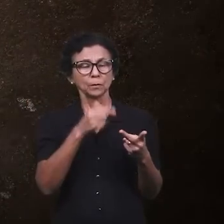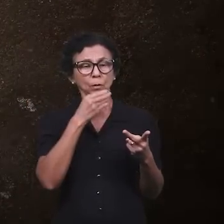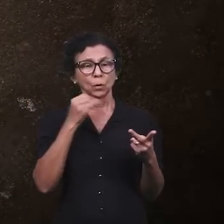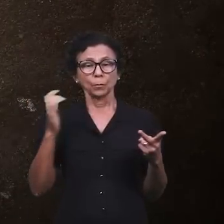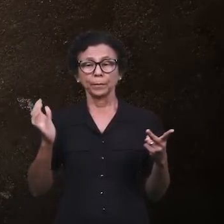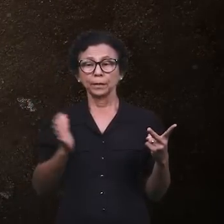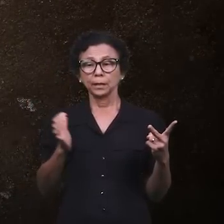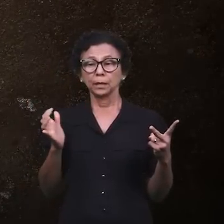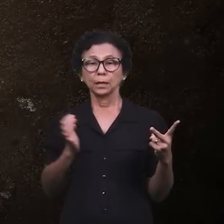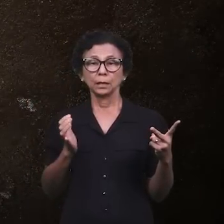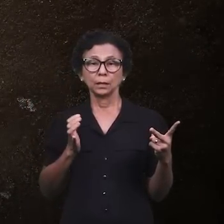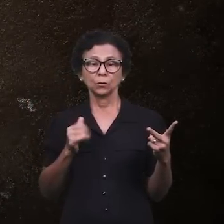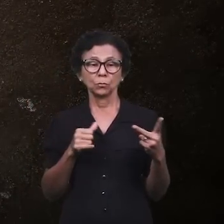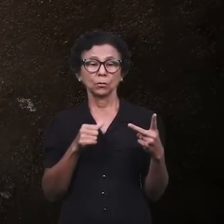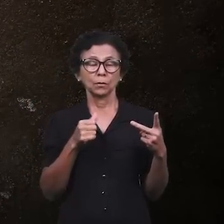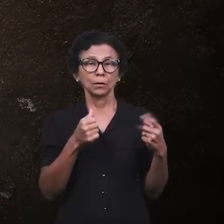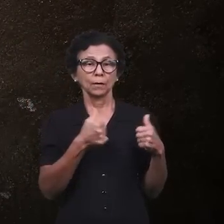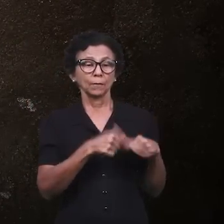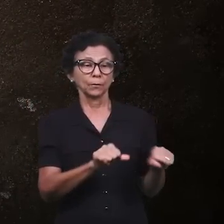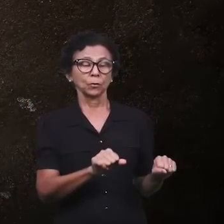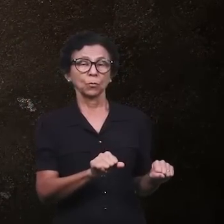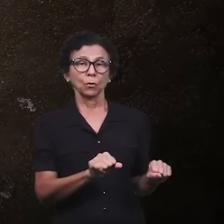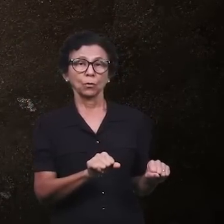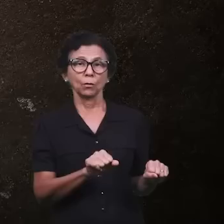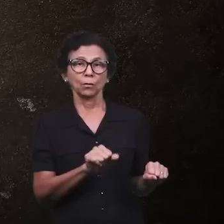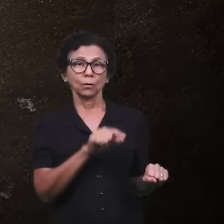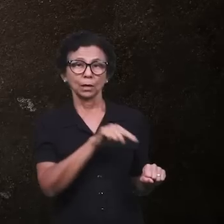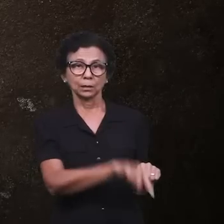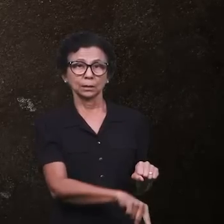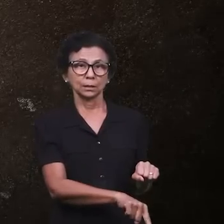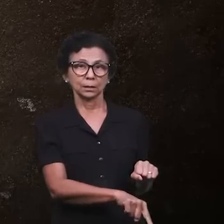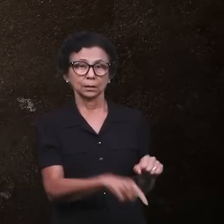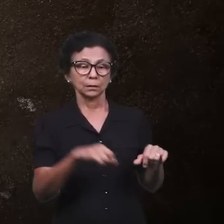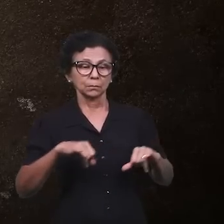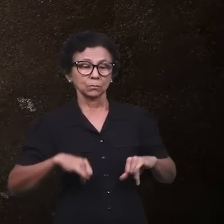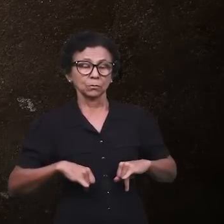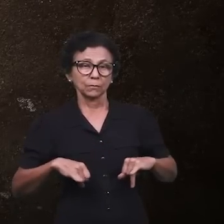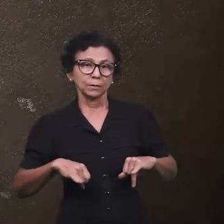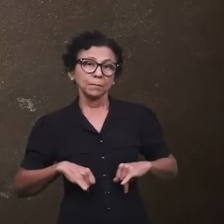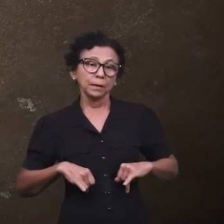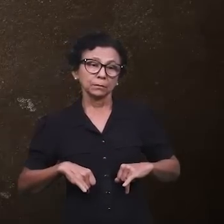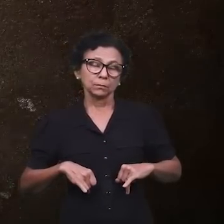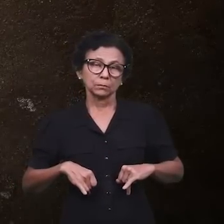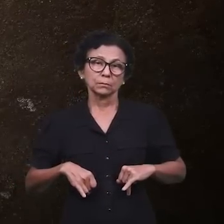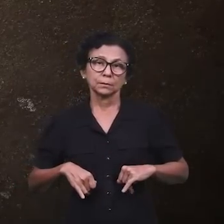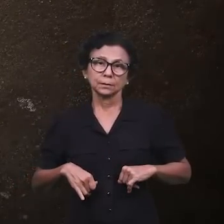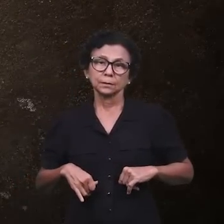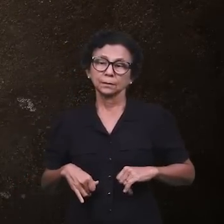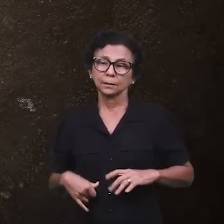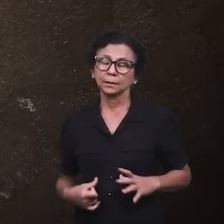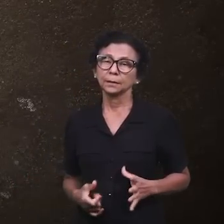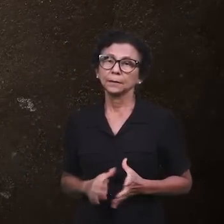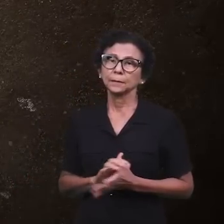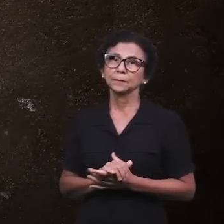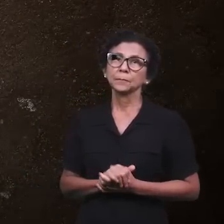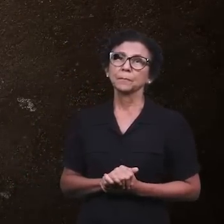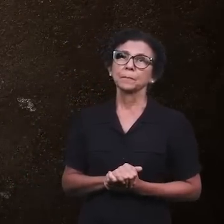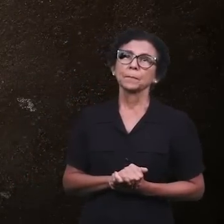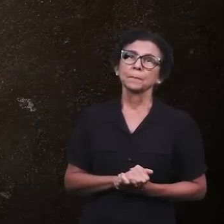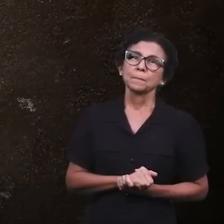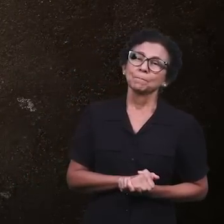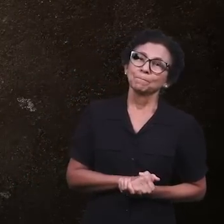que eles não fossem parar também naquele lugar. E a determinação do Senhor foi que havia